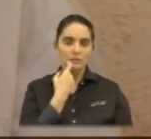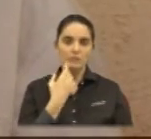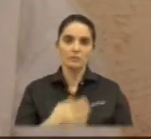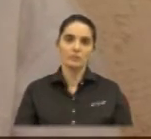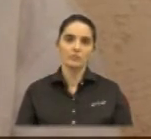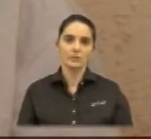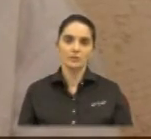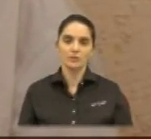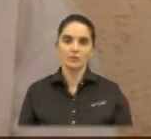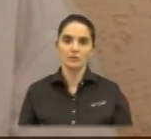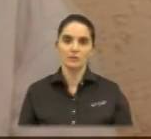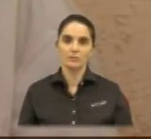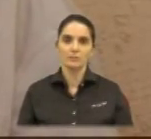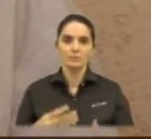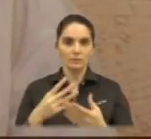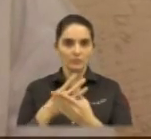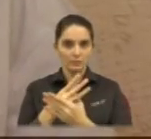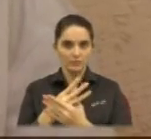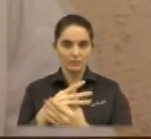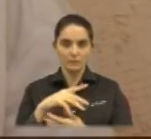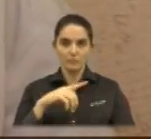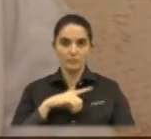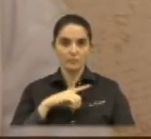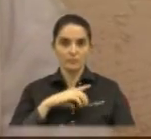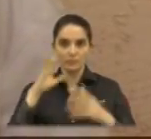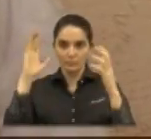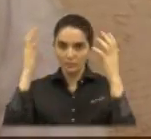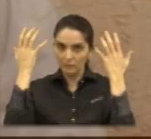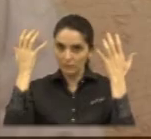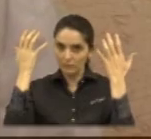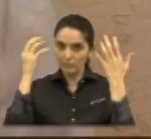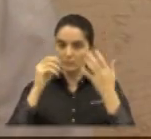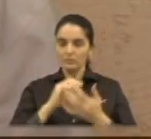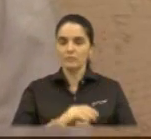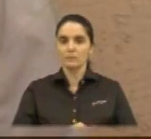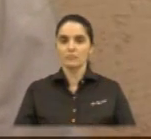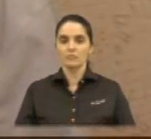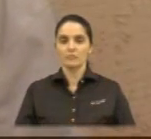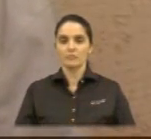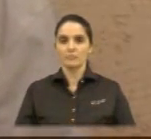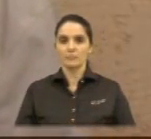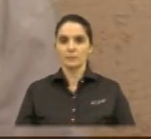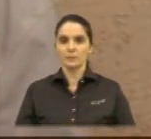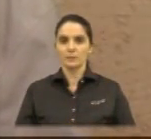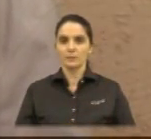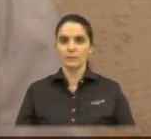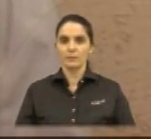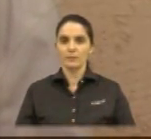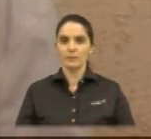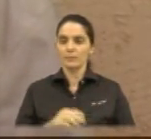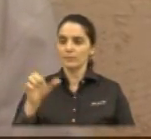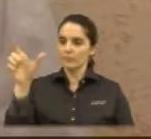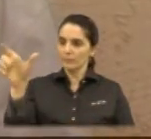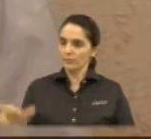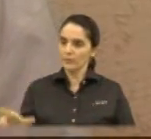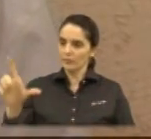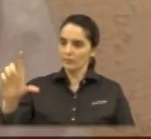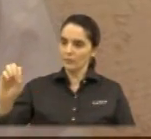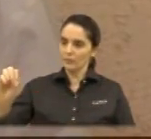um evento na Câmara, que foi uma homenagem à senhora Lourdes Elias André.